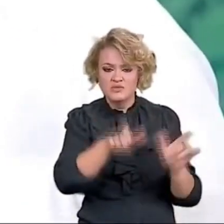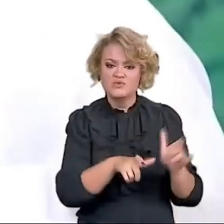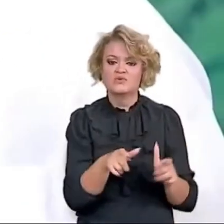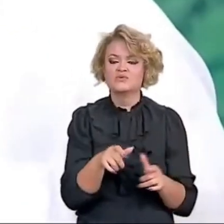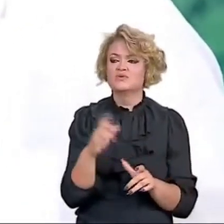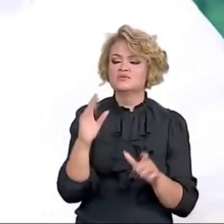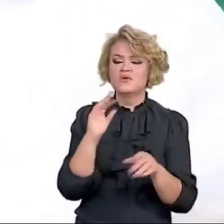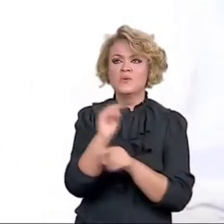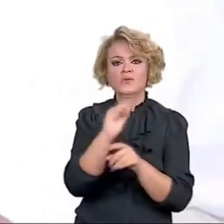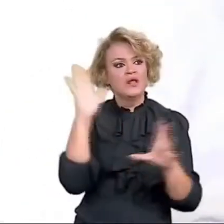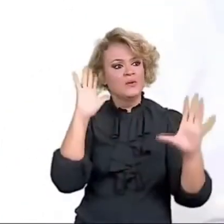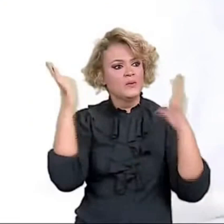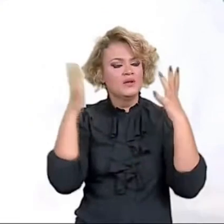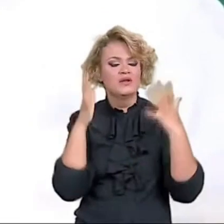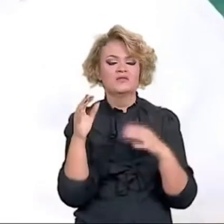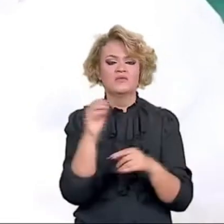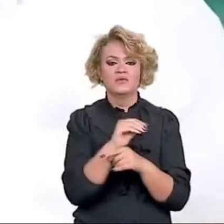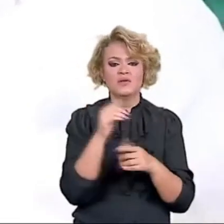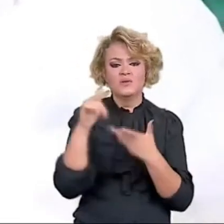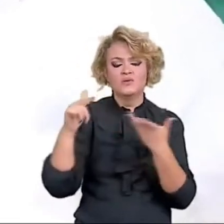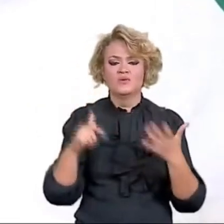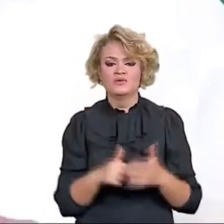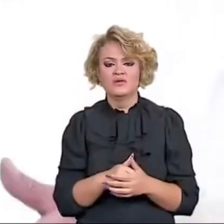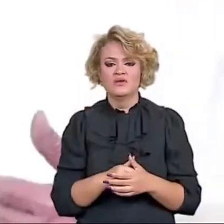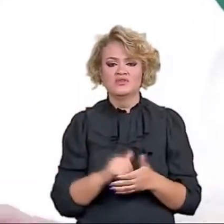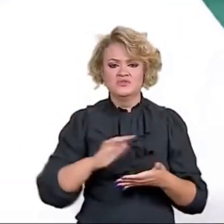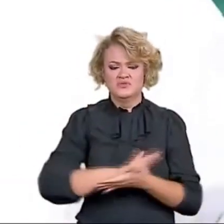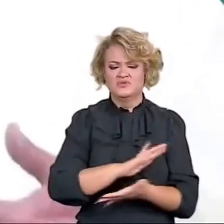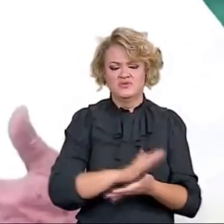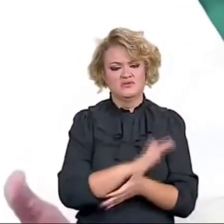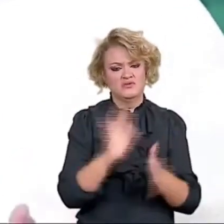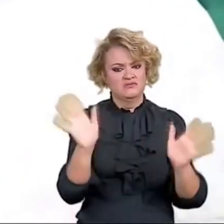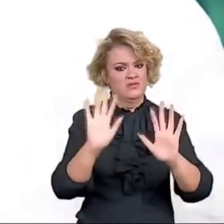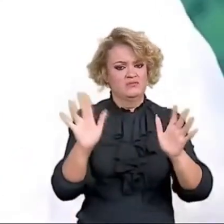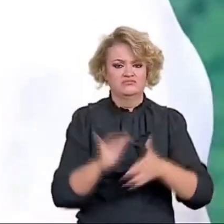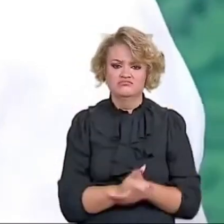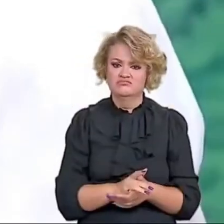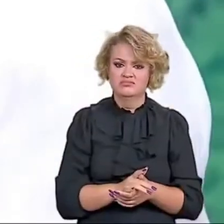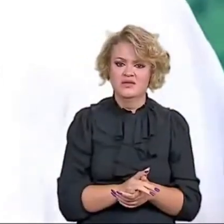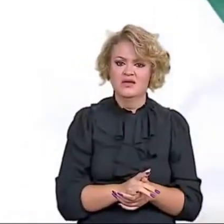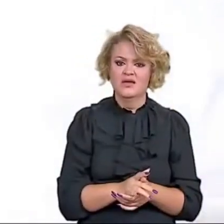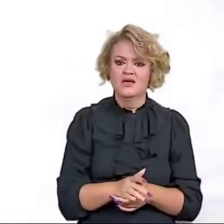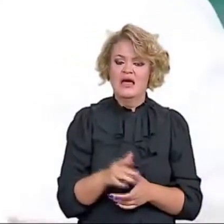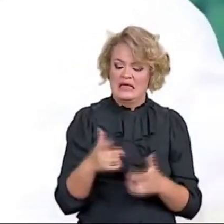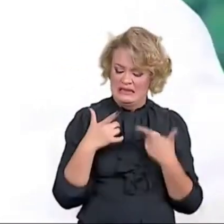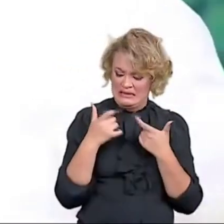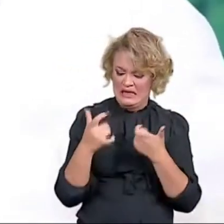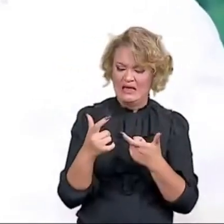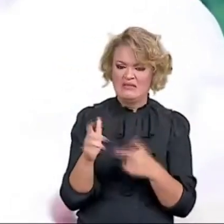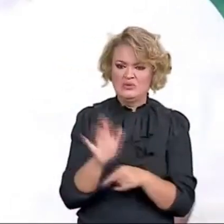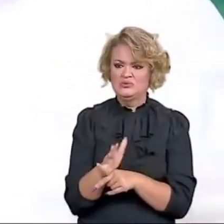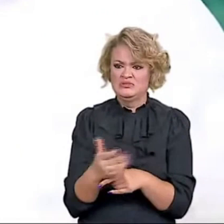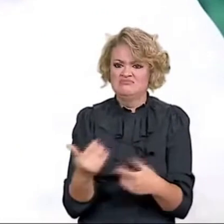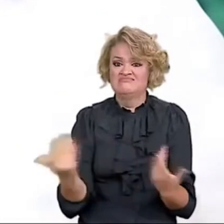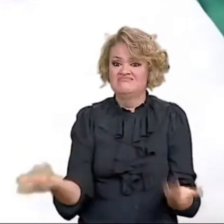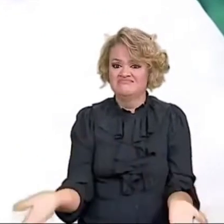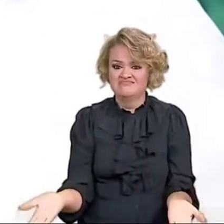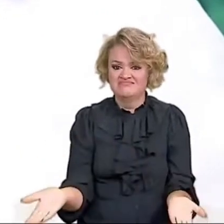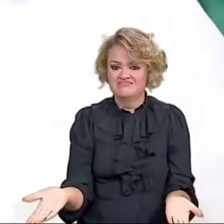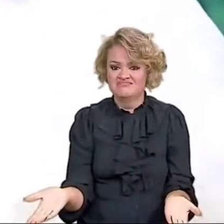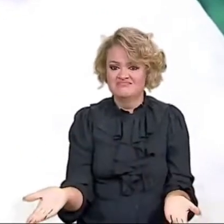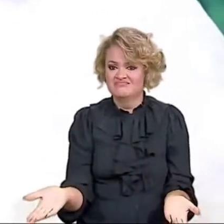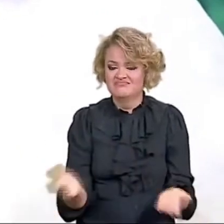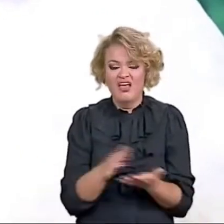de preservação ambiental e não de destruição. Qual é a ajuda que uma guerra pode dar para a questão do clima?